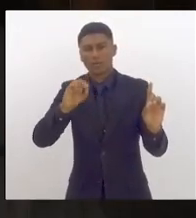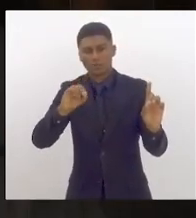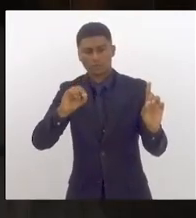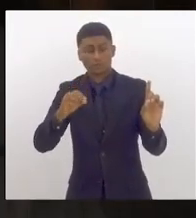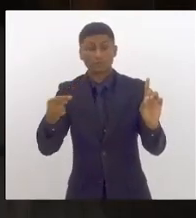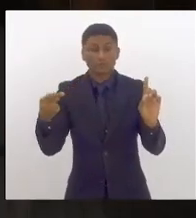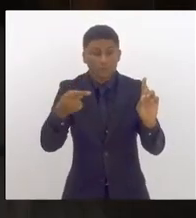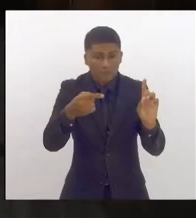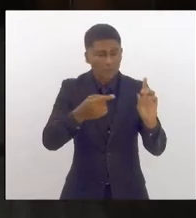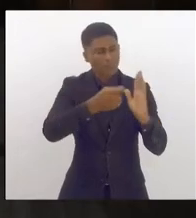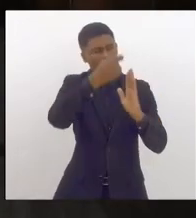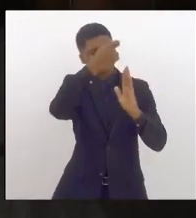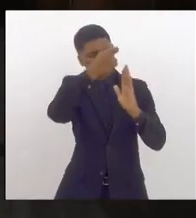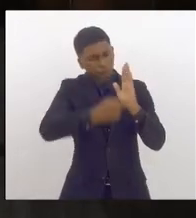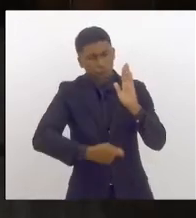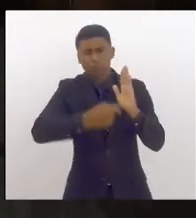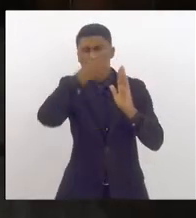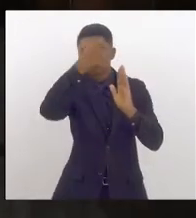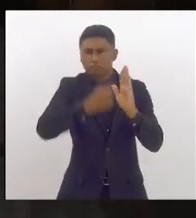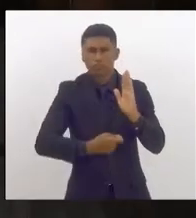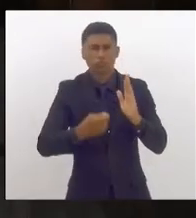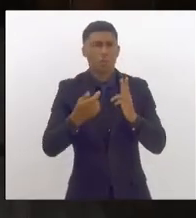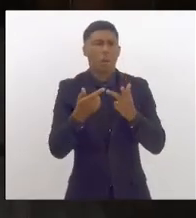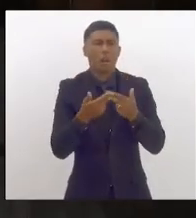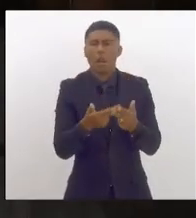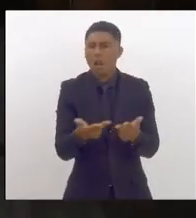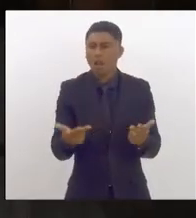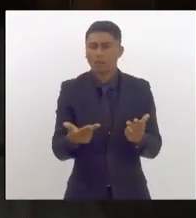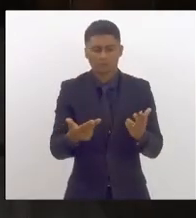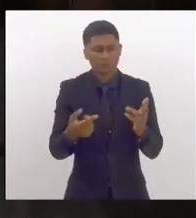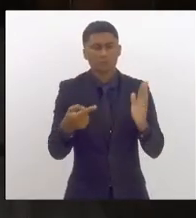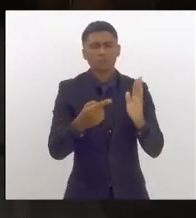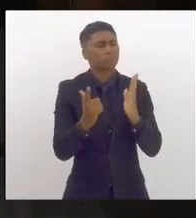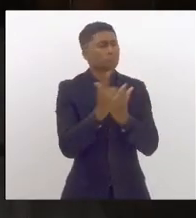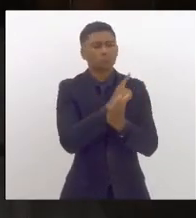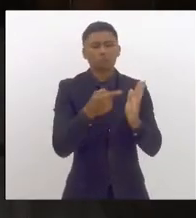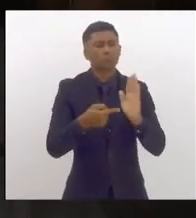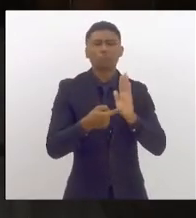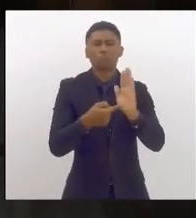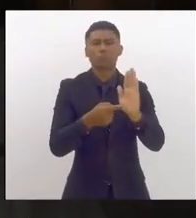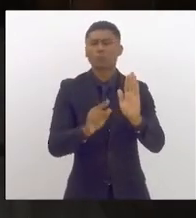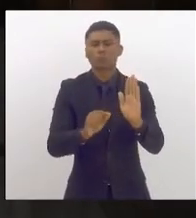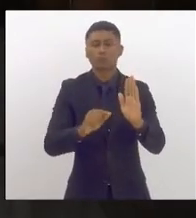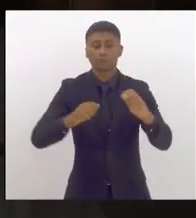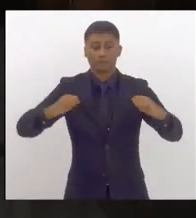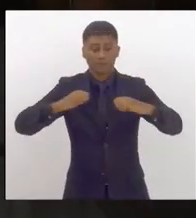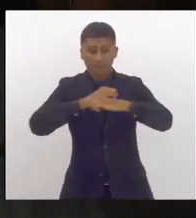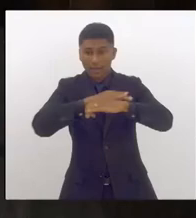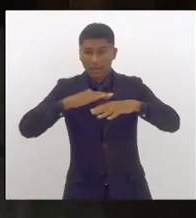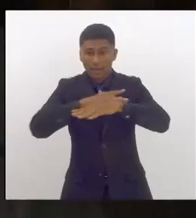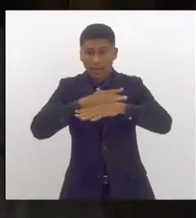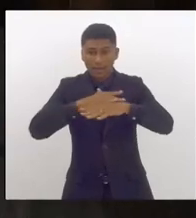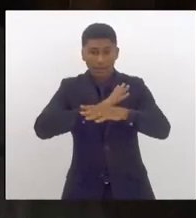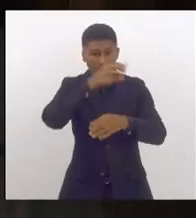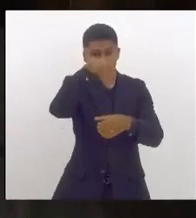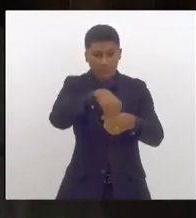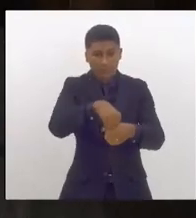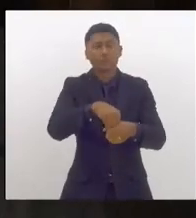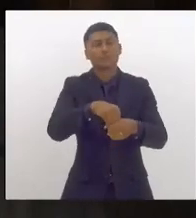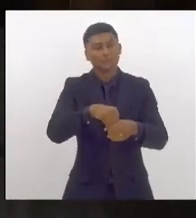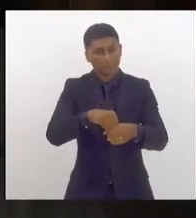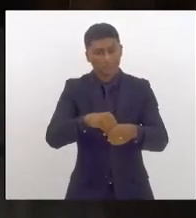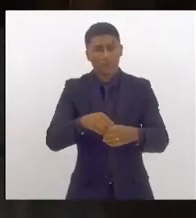coloca em evidência vários aspectos urbanos sociais culturais